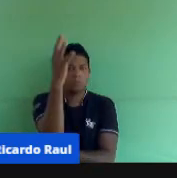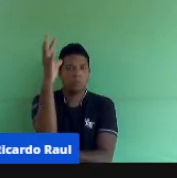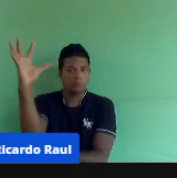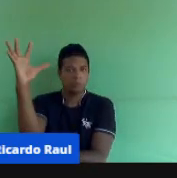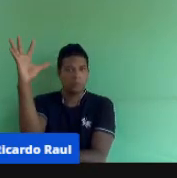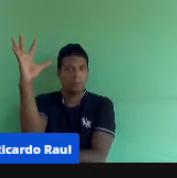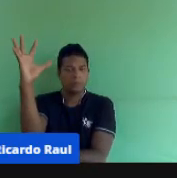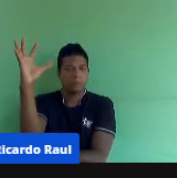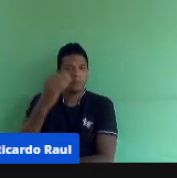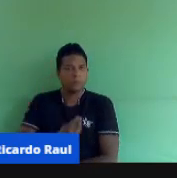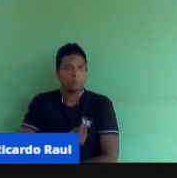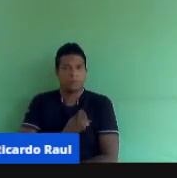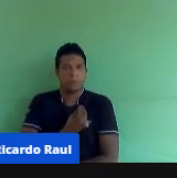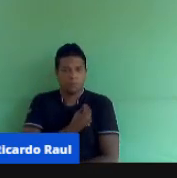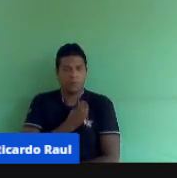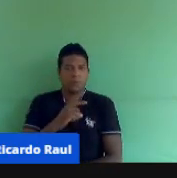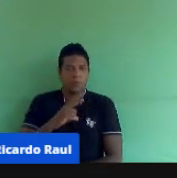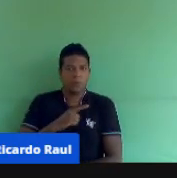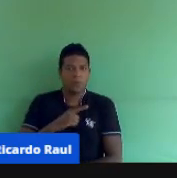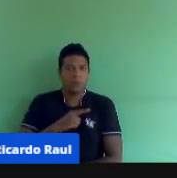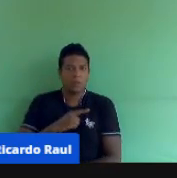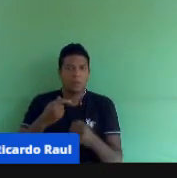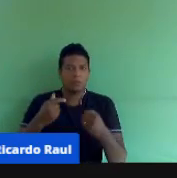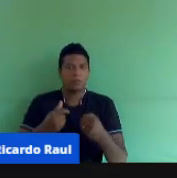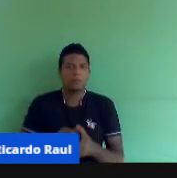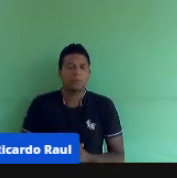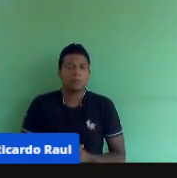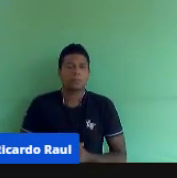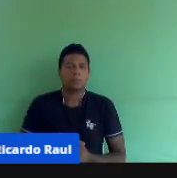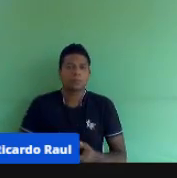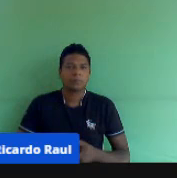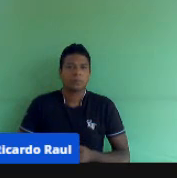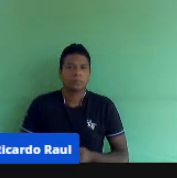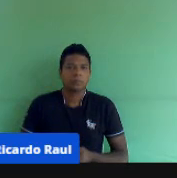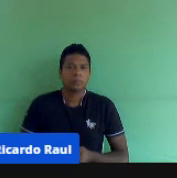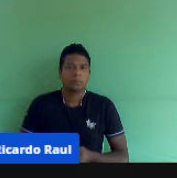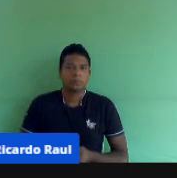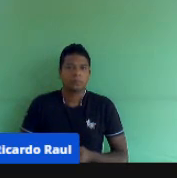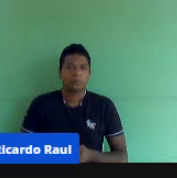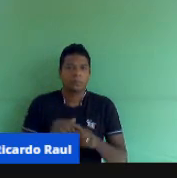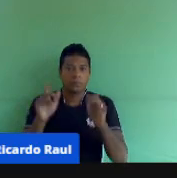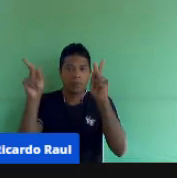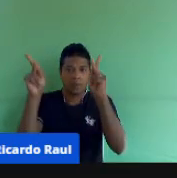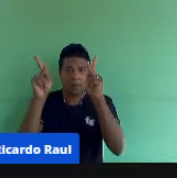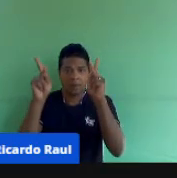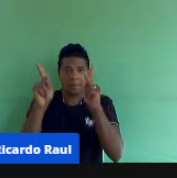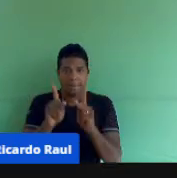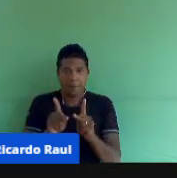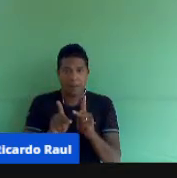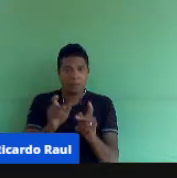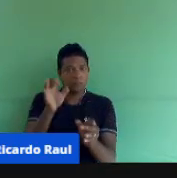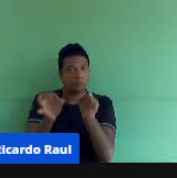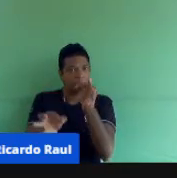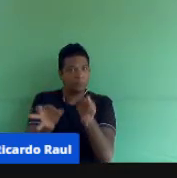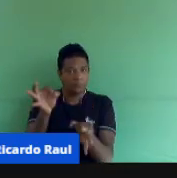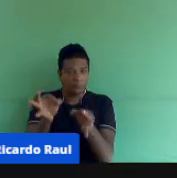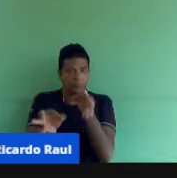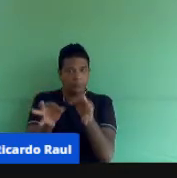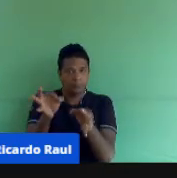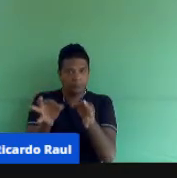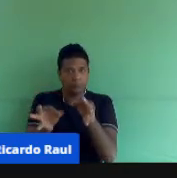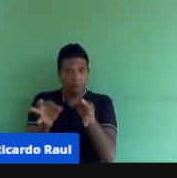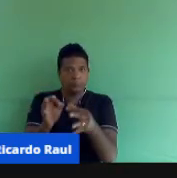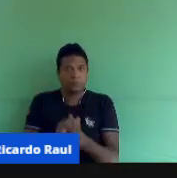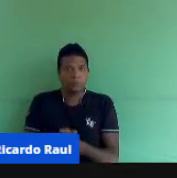vida que existe, né? Com relação também, o 16 aí, a paz, né? A justiça, né? Uma